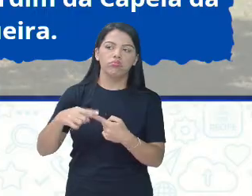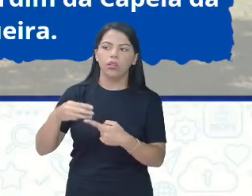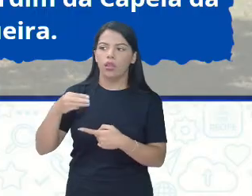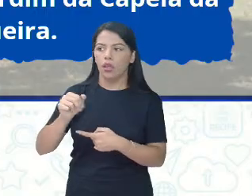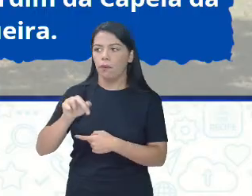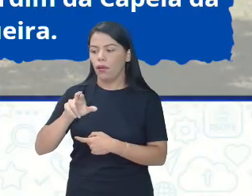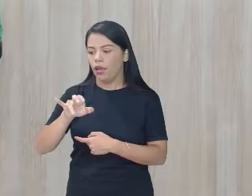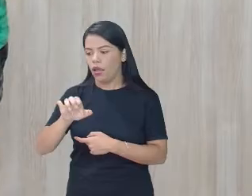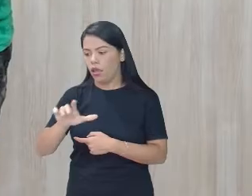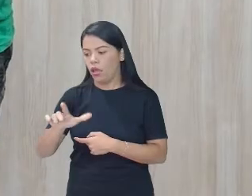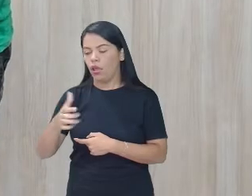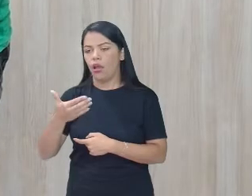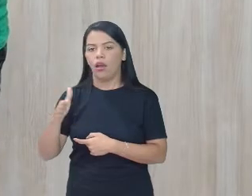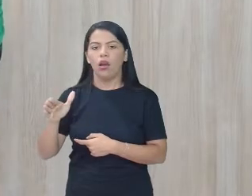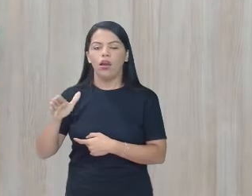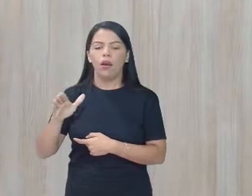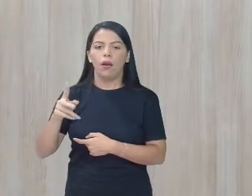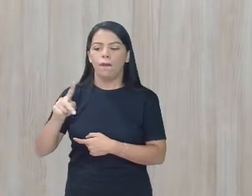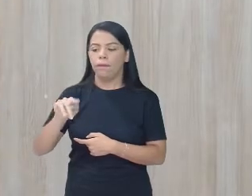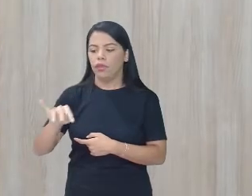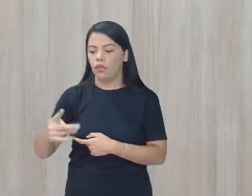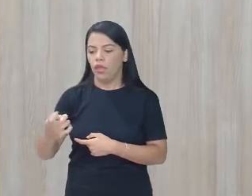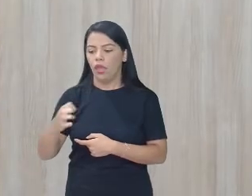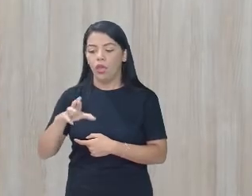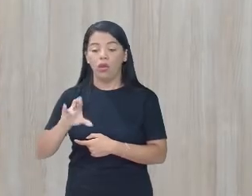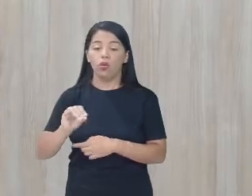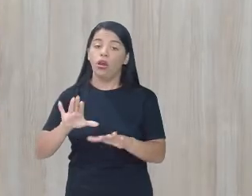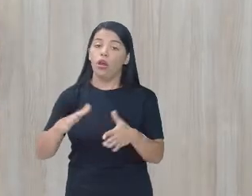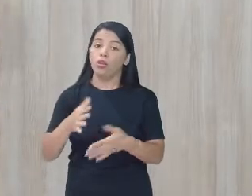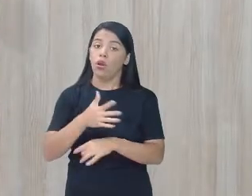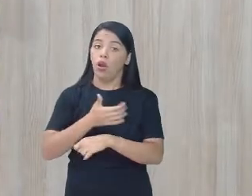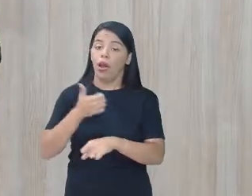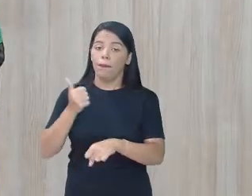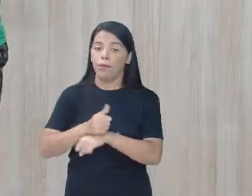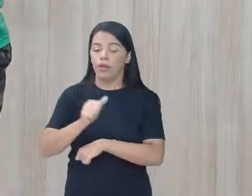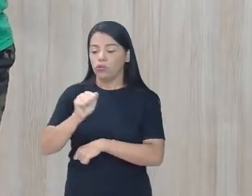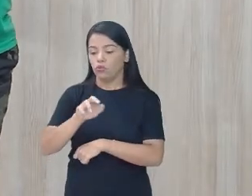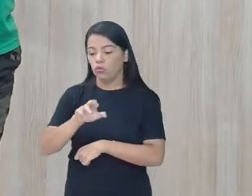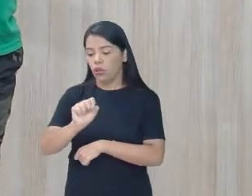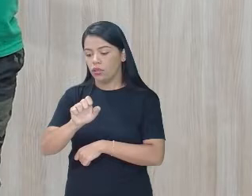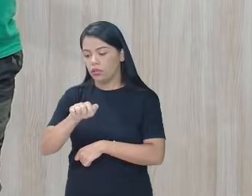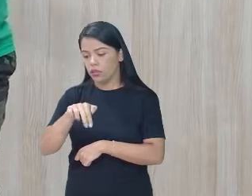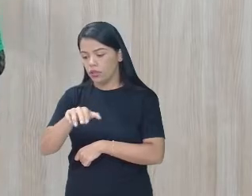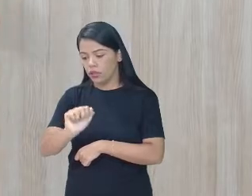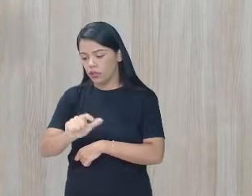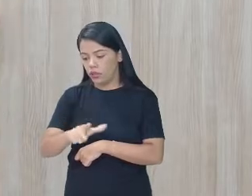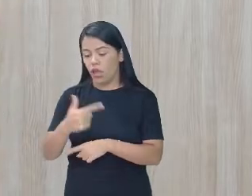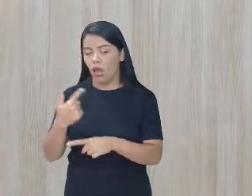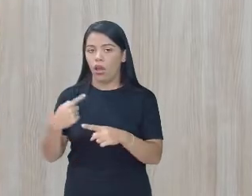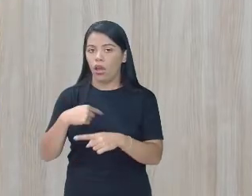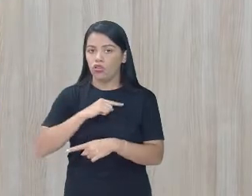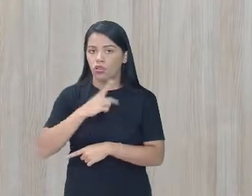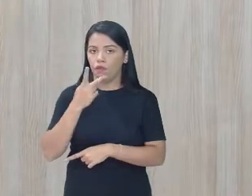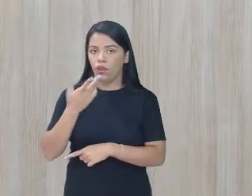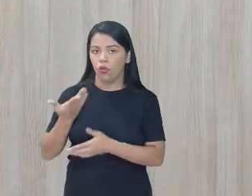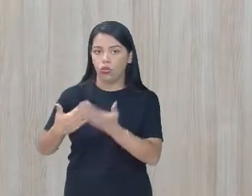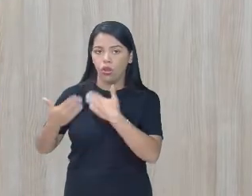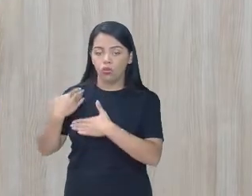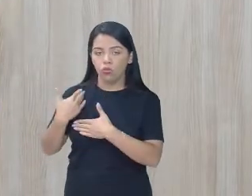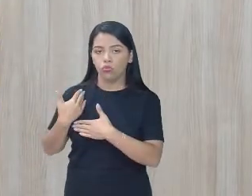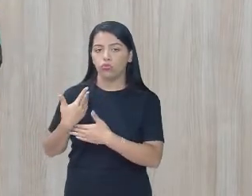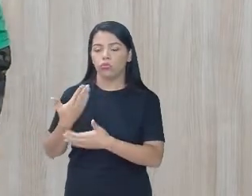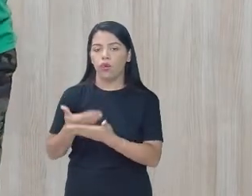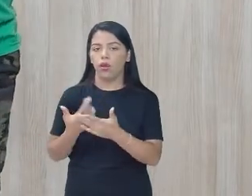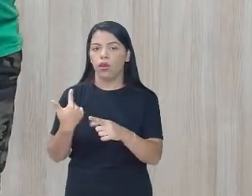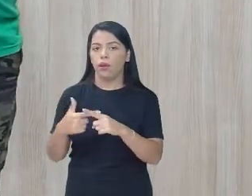Praça do Arsenal, a gente menciona ela na aula passada, porque o Passo do Frevo, ele fica, bem dizer, em frente, né, à Praça